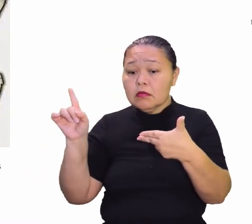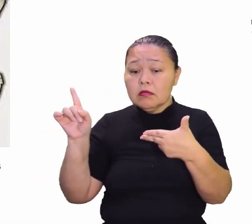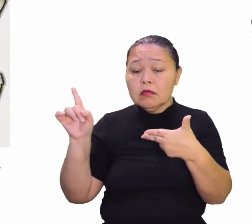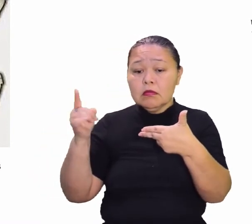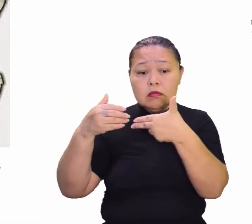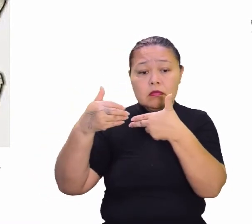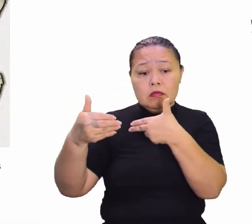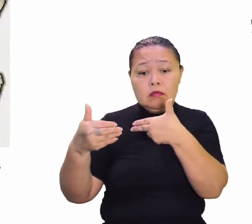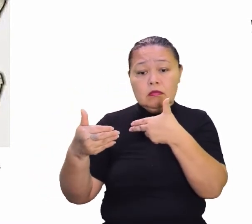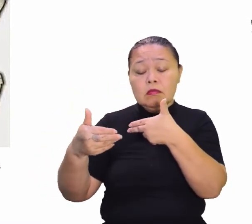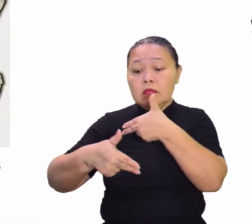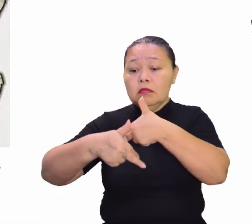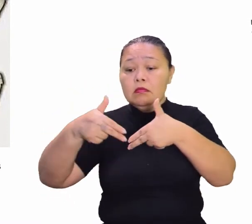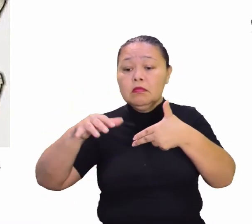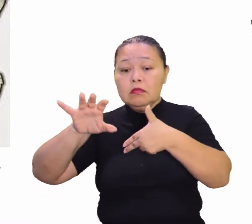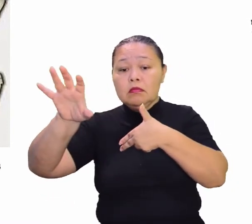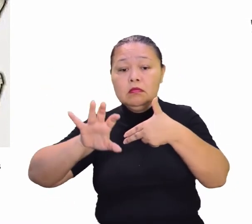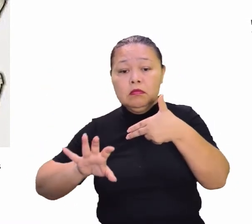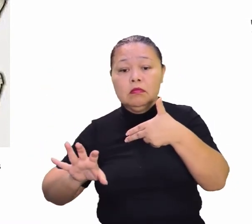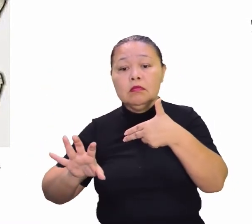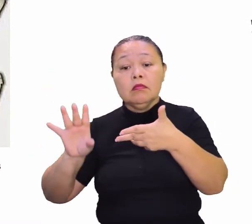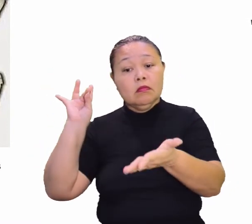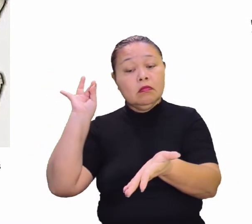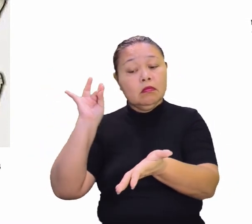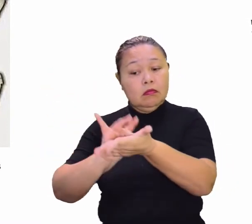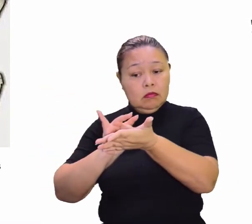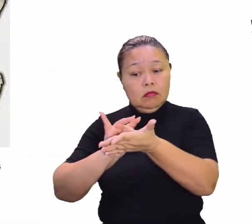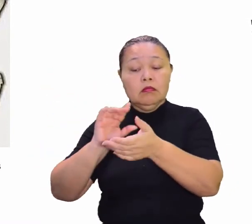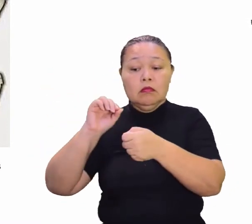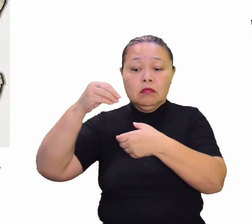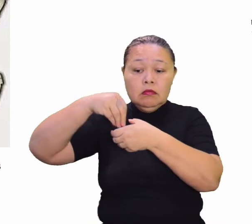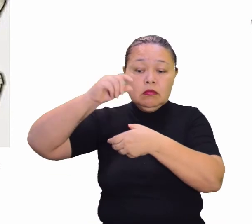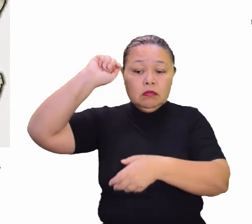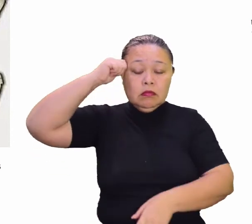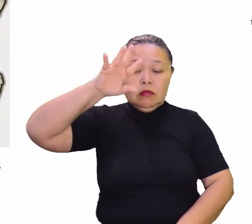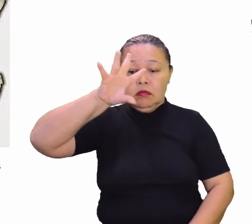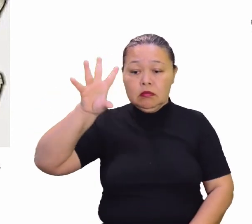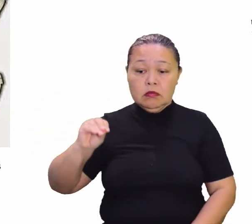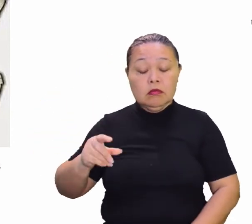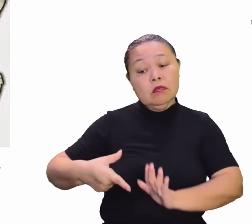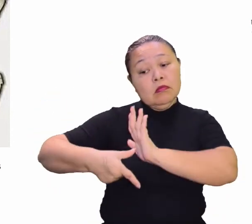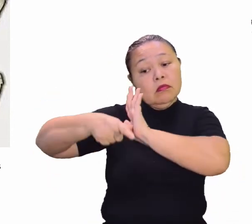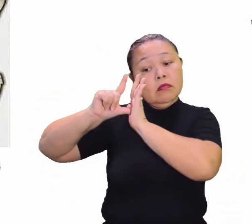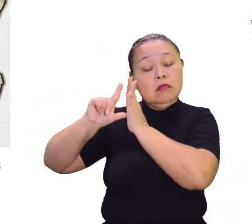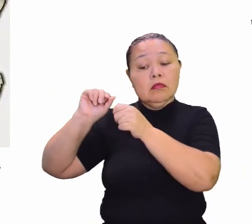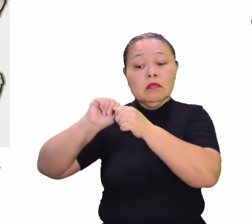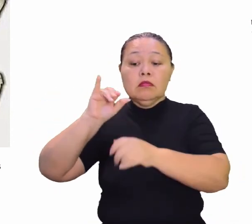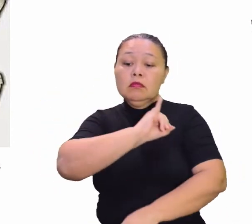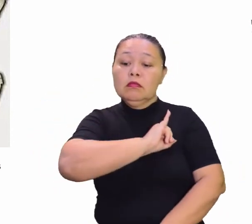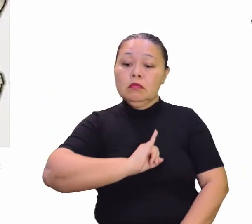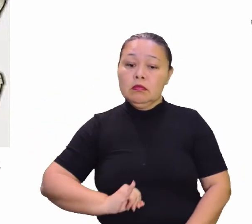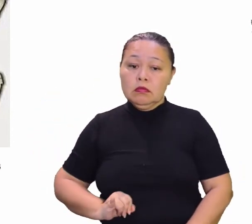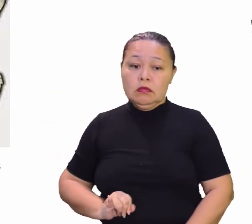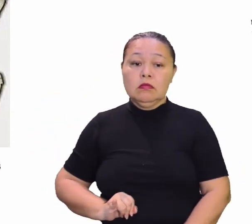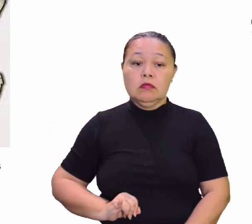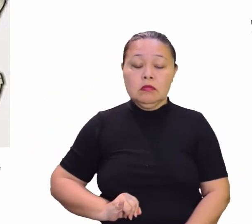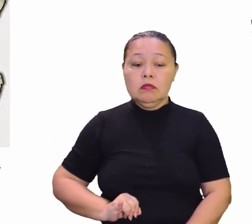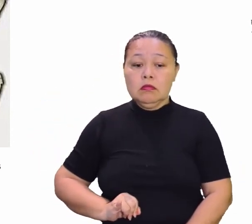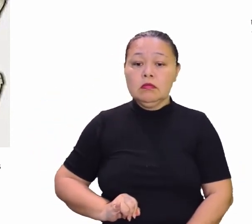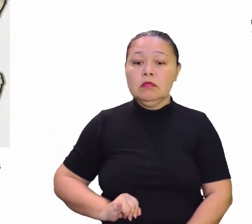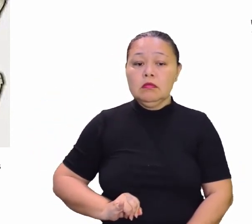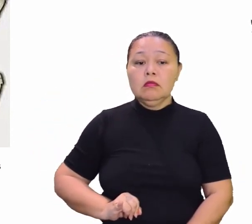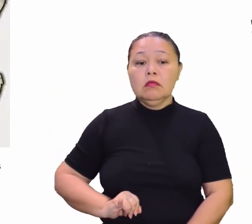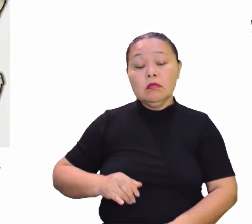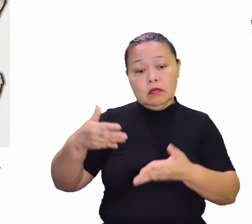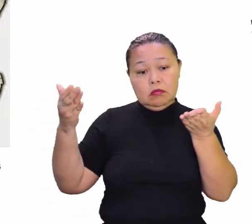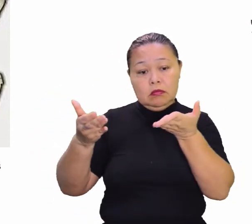essa divisão étnica, professor Jorge. Era a real divisão mesmo da África antes do período do imperialismo. Isso, que então, é a divisão